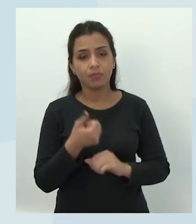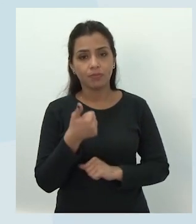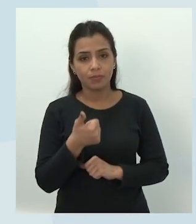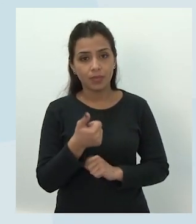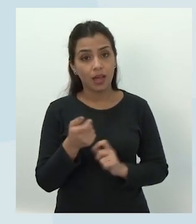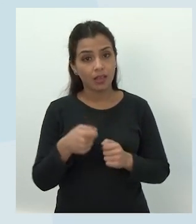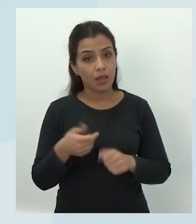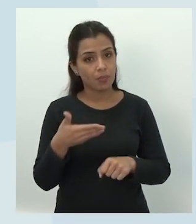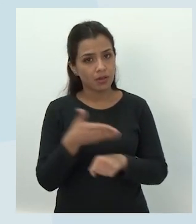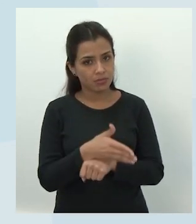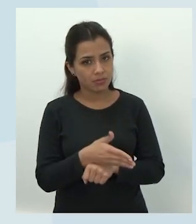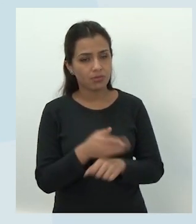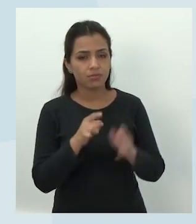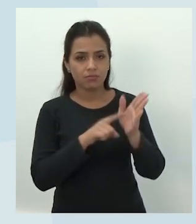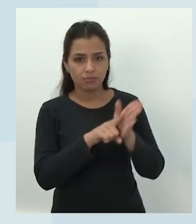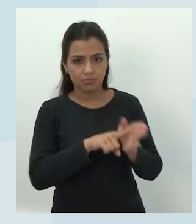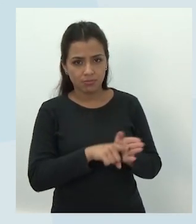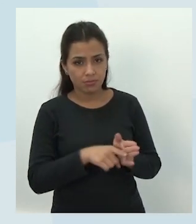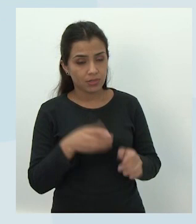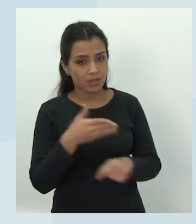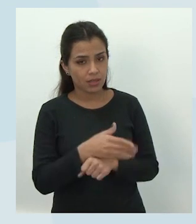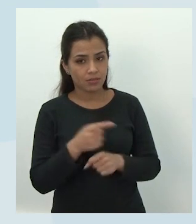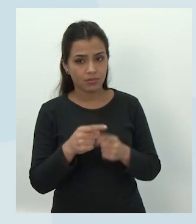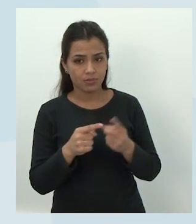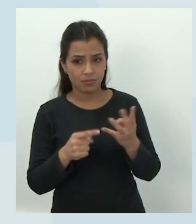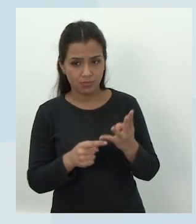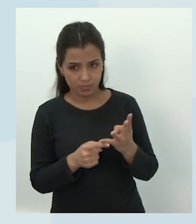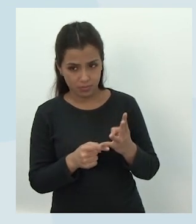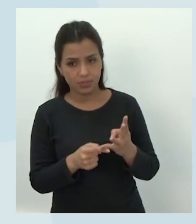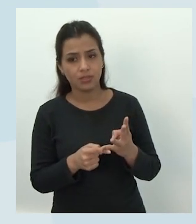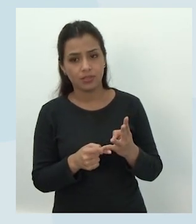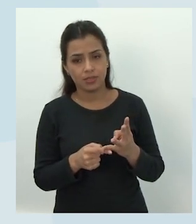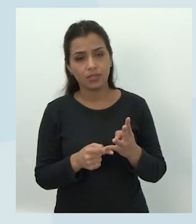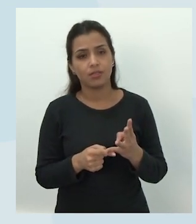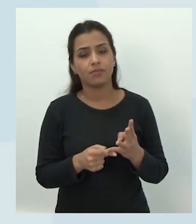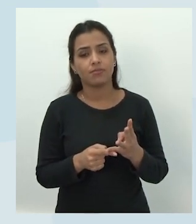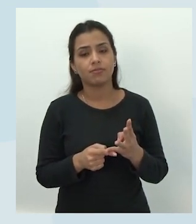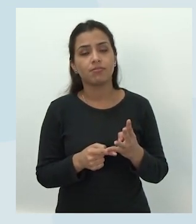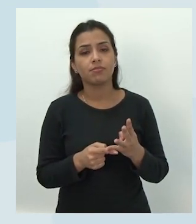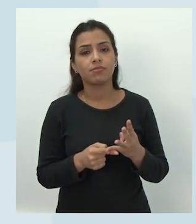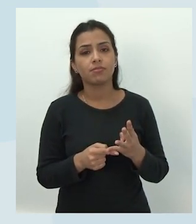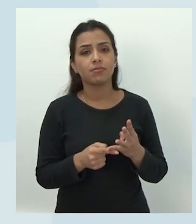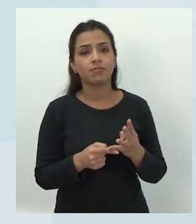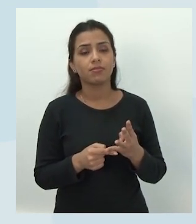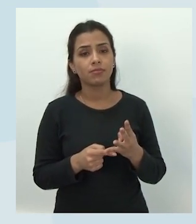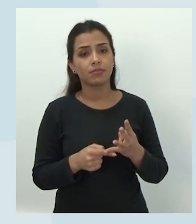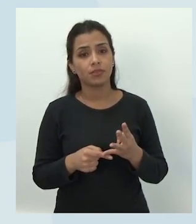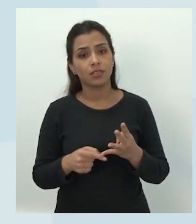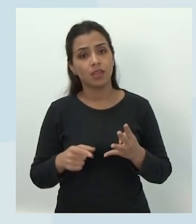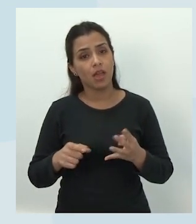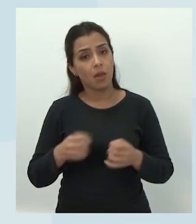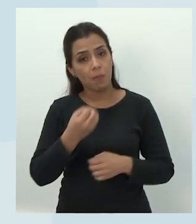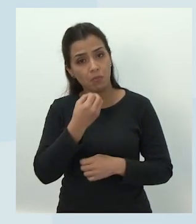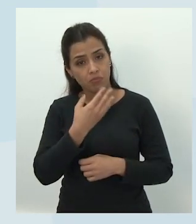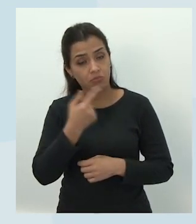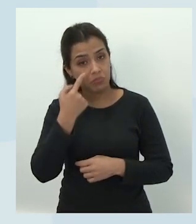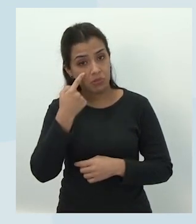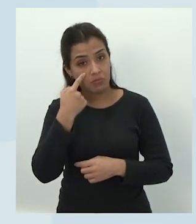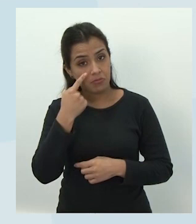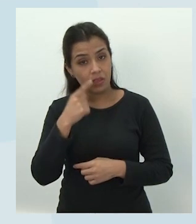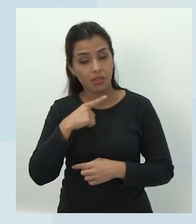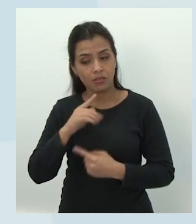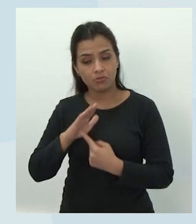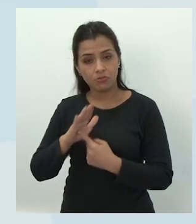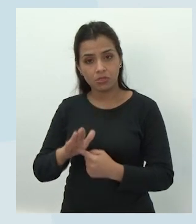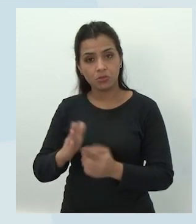acessem esses 4 links aí, né, no caso, ou essas 4 ideias que estão aí, tá? Que são indicadas aí no caderno do professor da 2ª